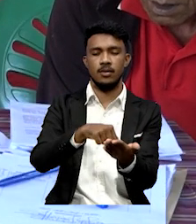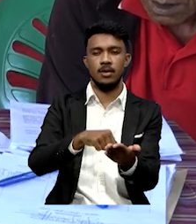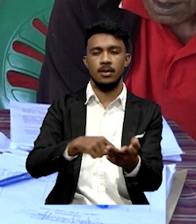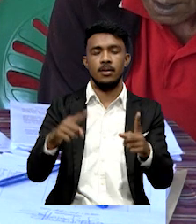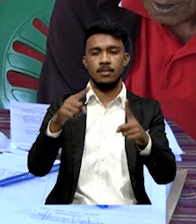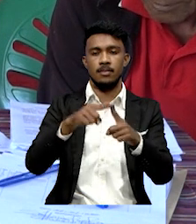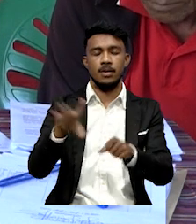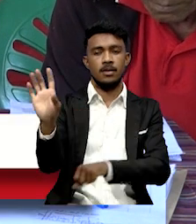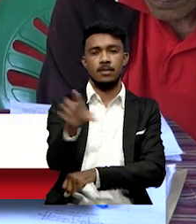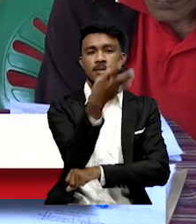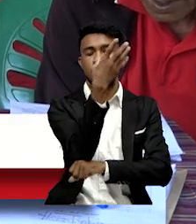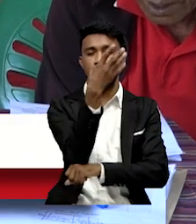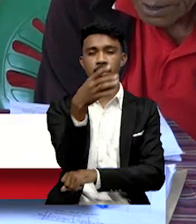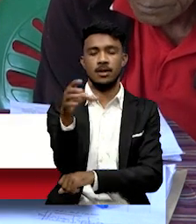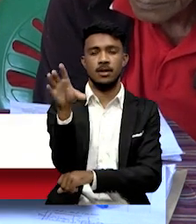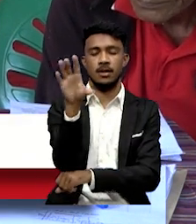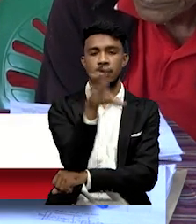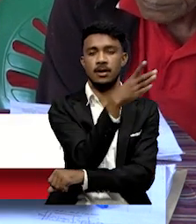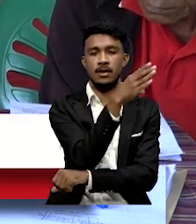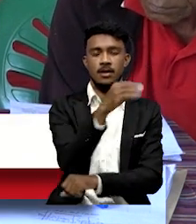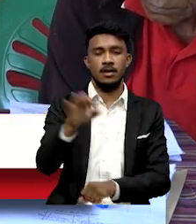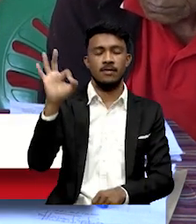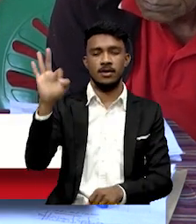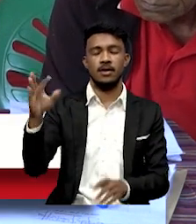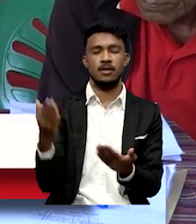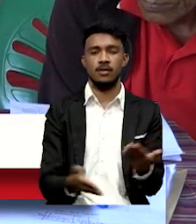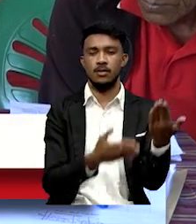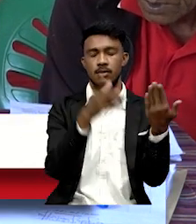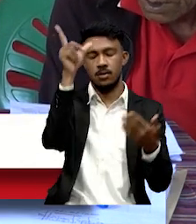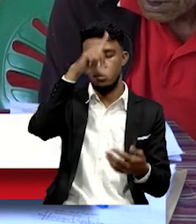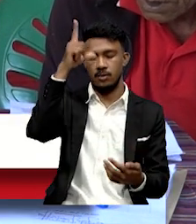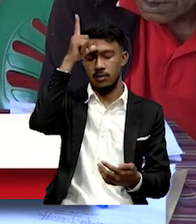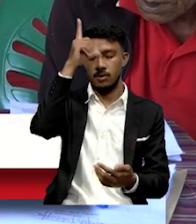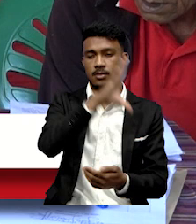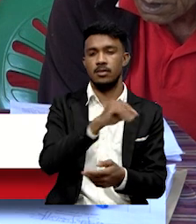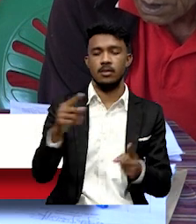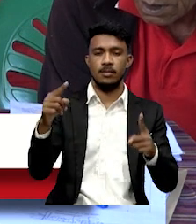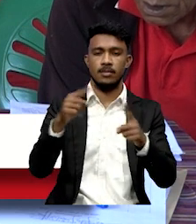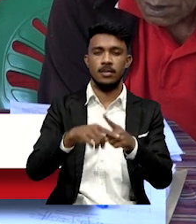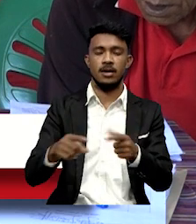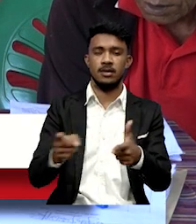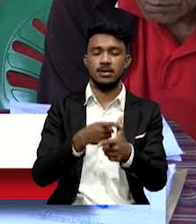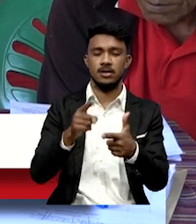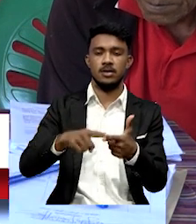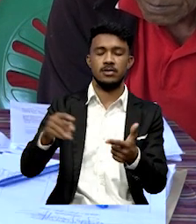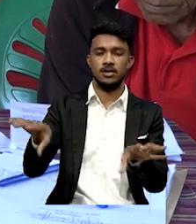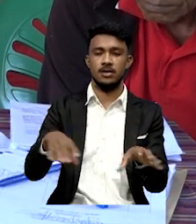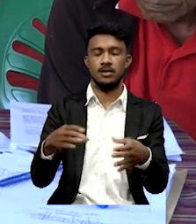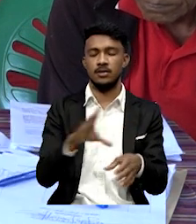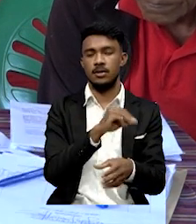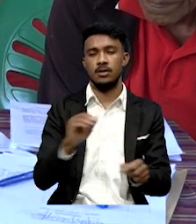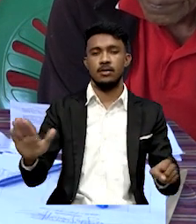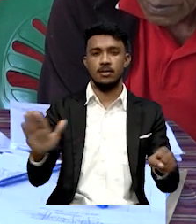Fretilin, Rodilori Francisco Guterres Lolo, ba segunda mandato. Atu